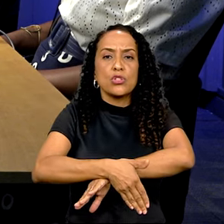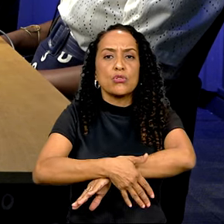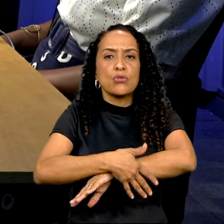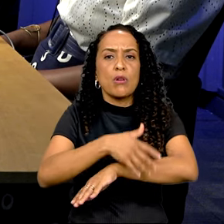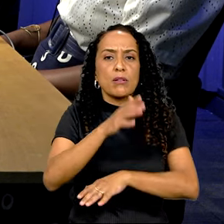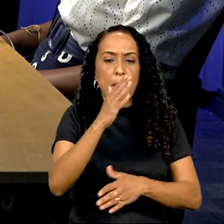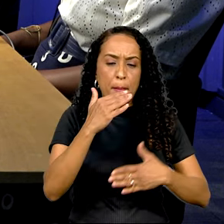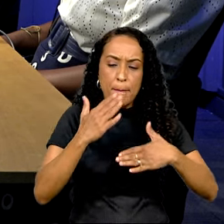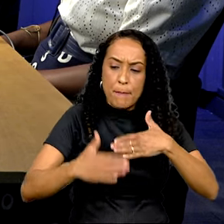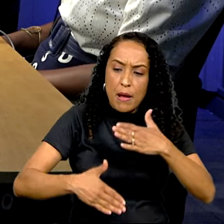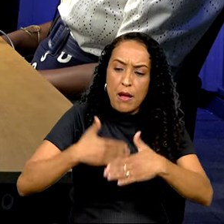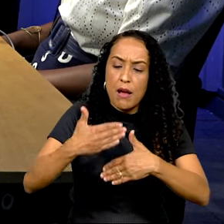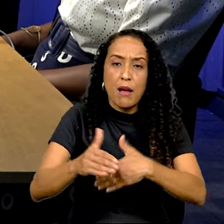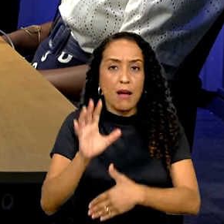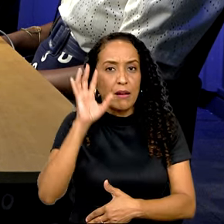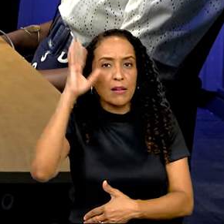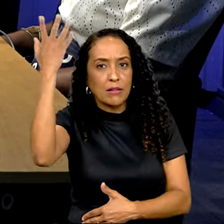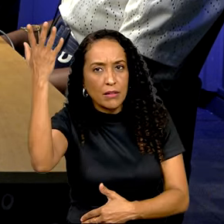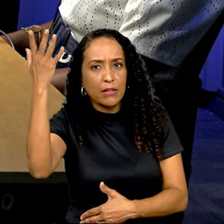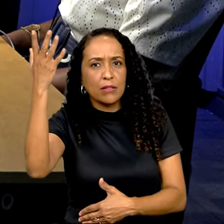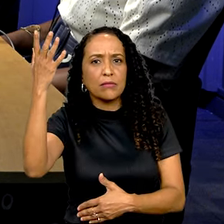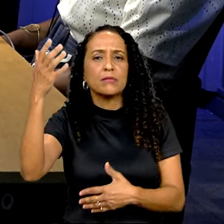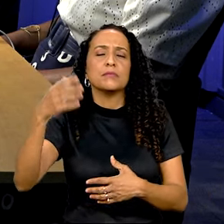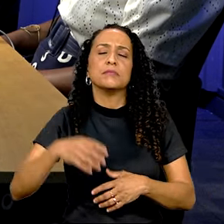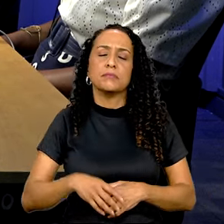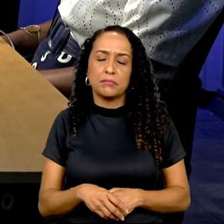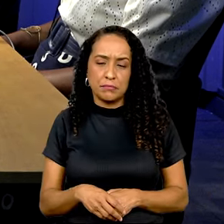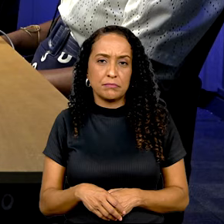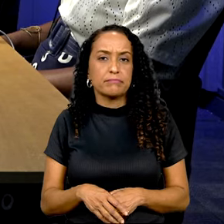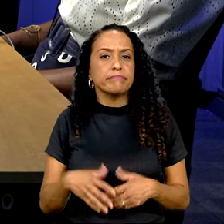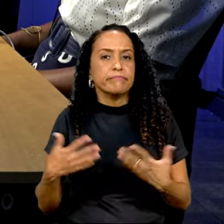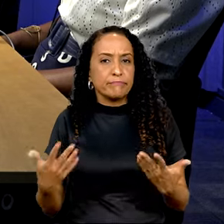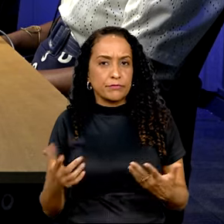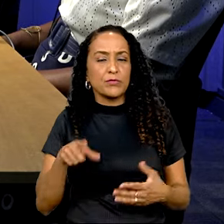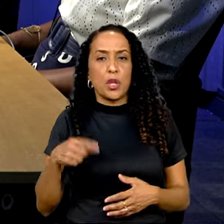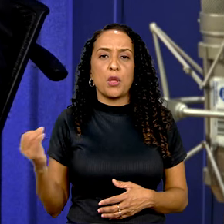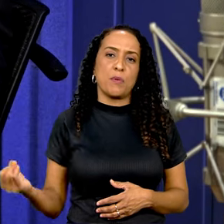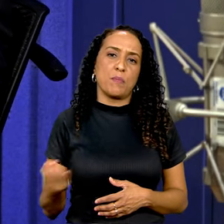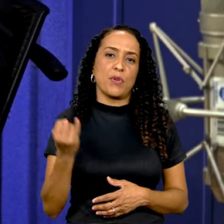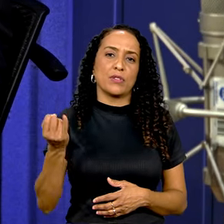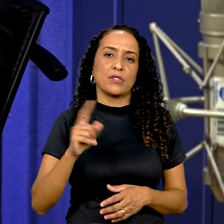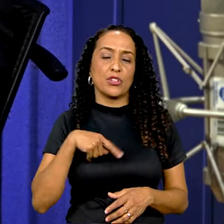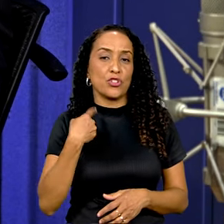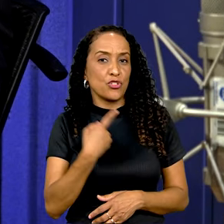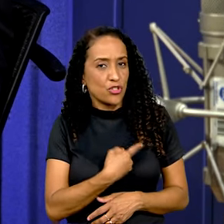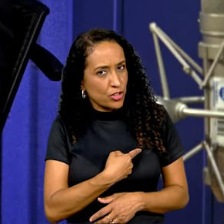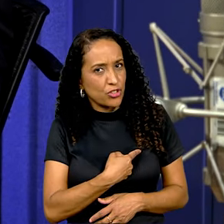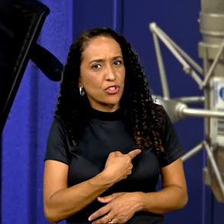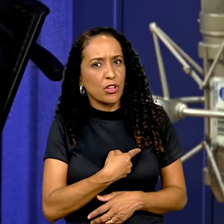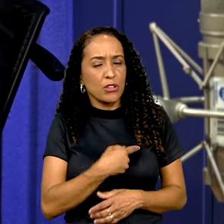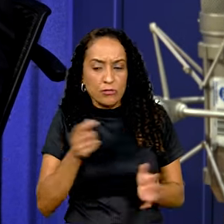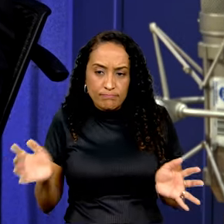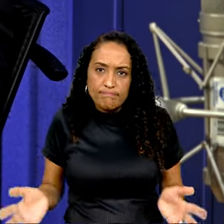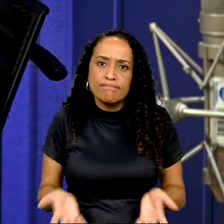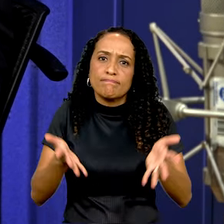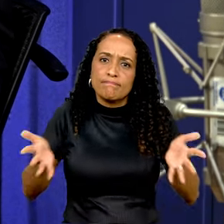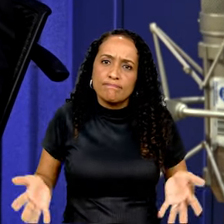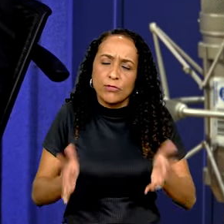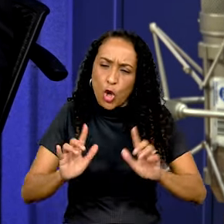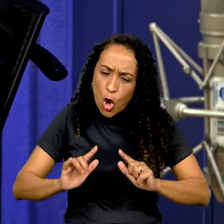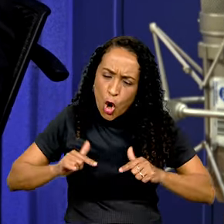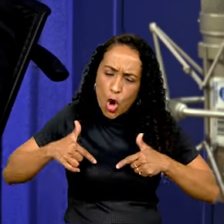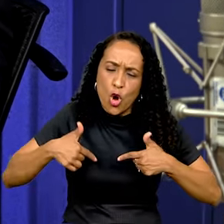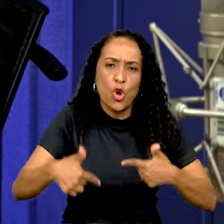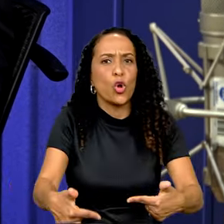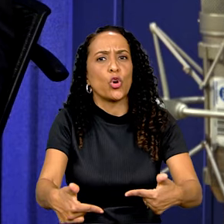a esse esses processos de decisão né Essas tomadas de decisão então é muito importante que a gente eh incentive